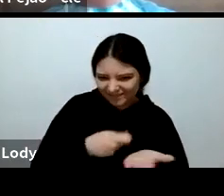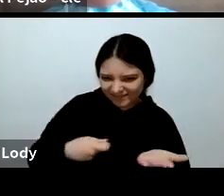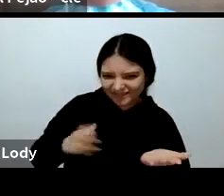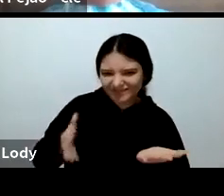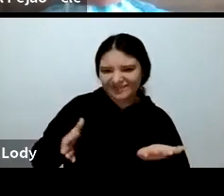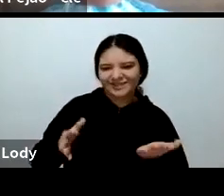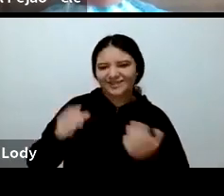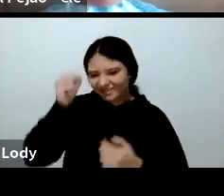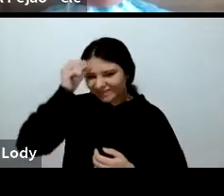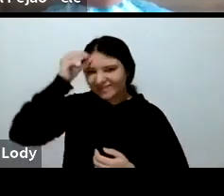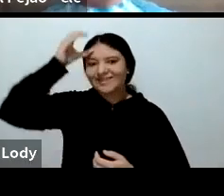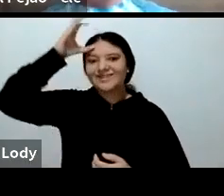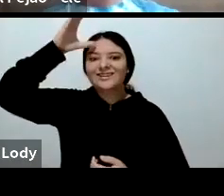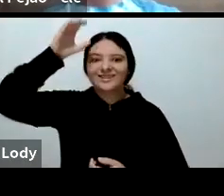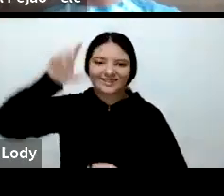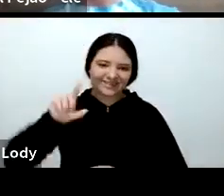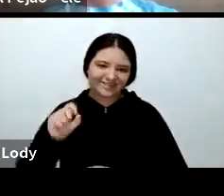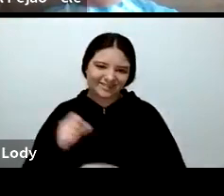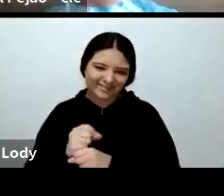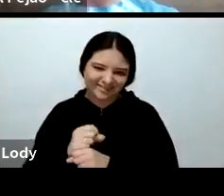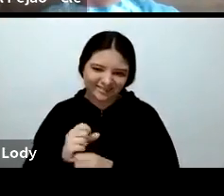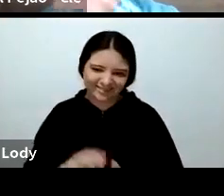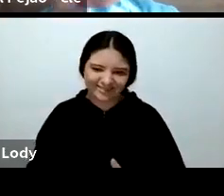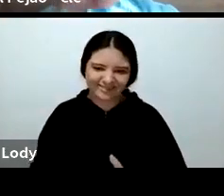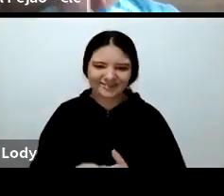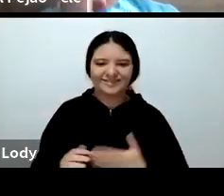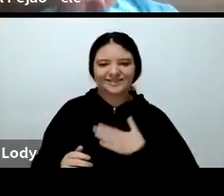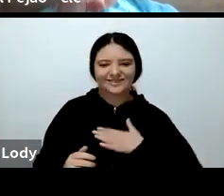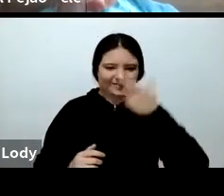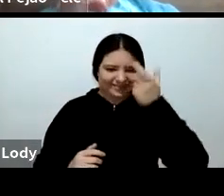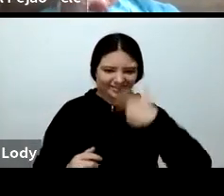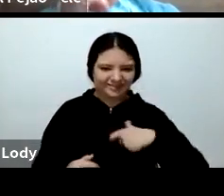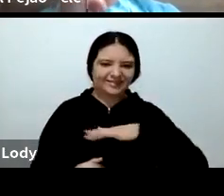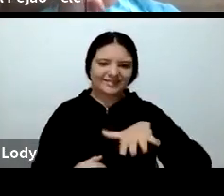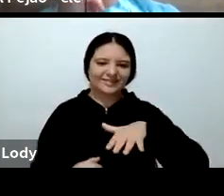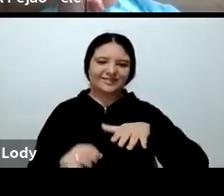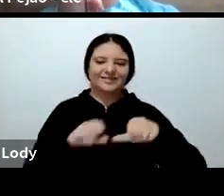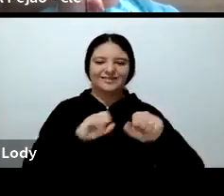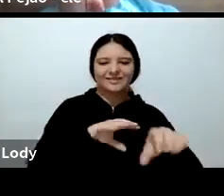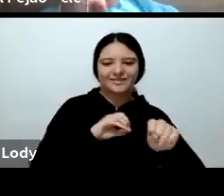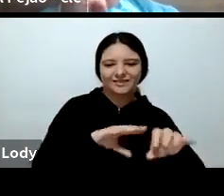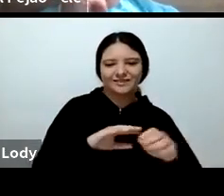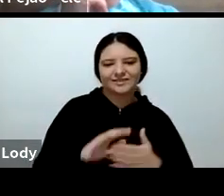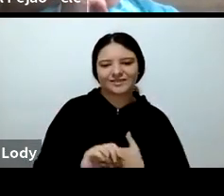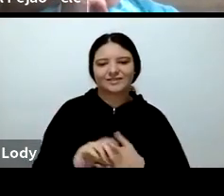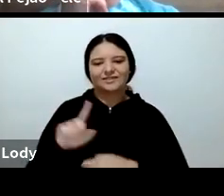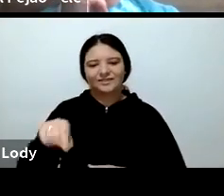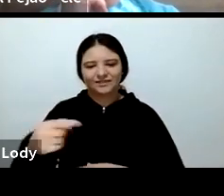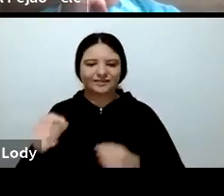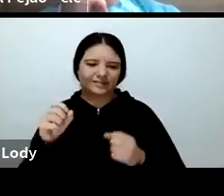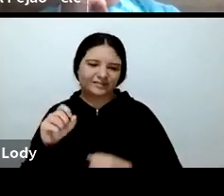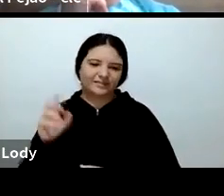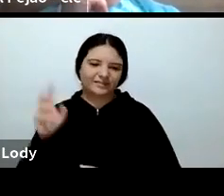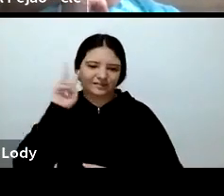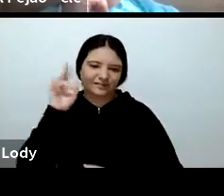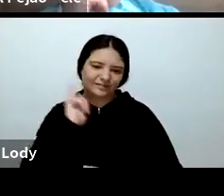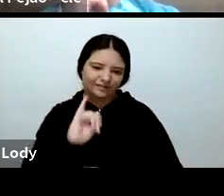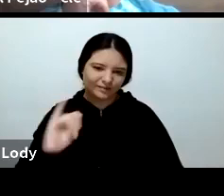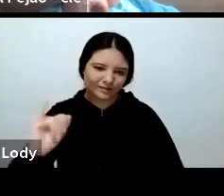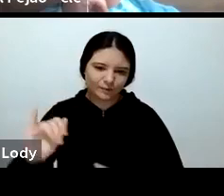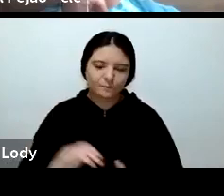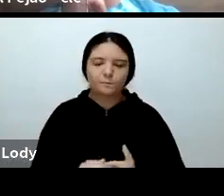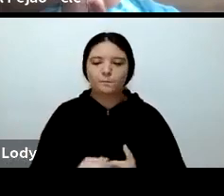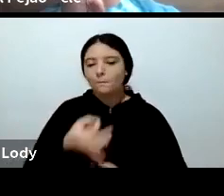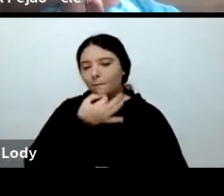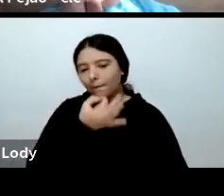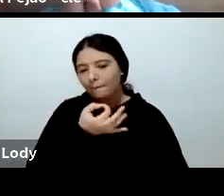anos aqui. Sou e não sou da área de educação, depois eu conto um pouquinho de mim, mas eu queria fazer um